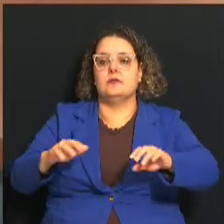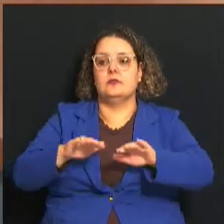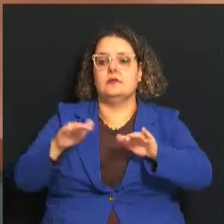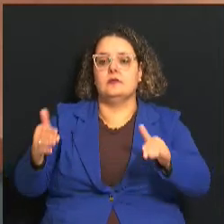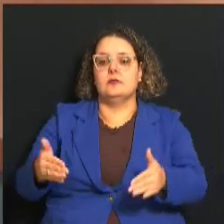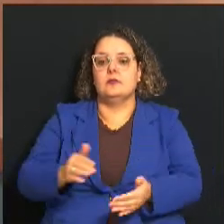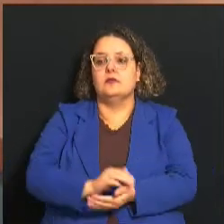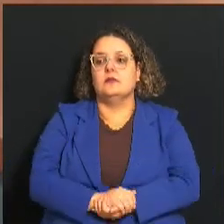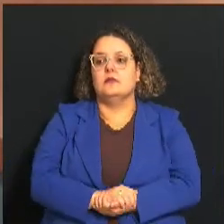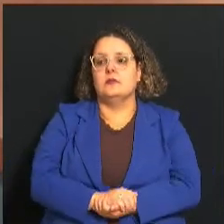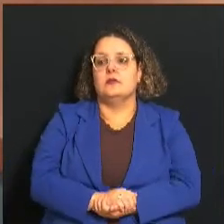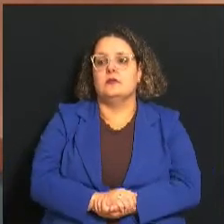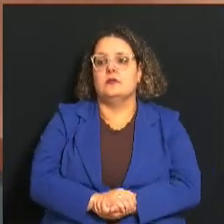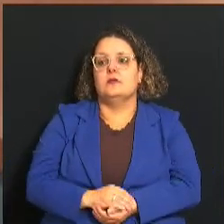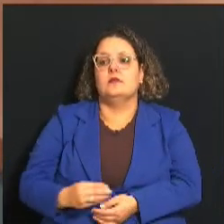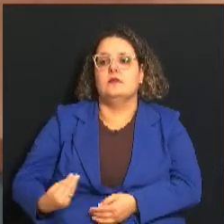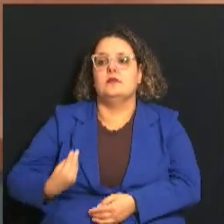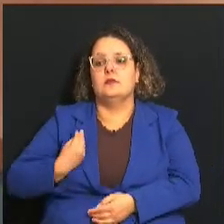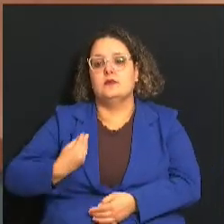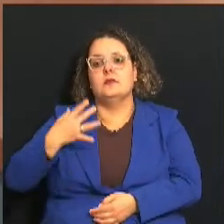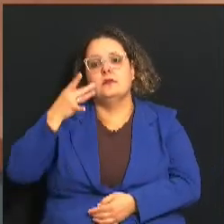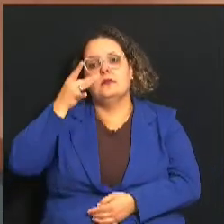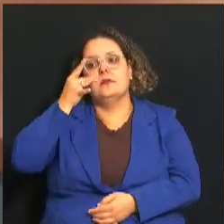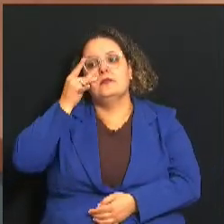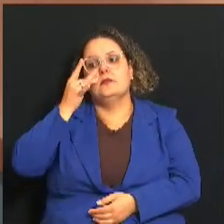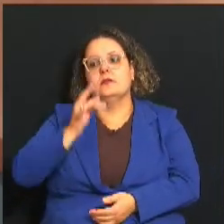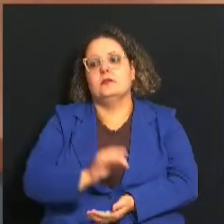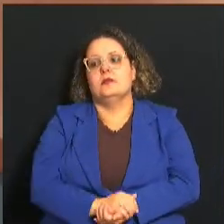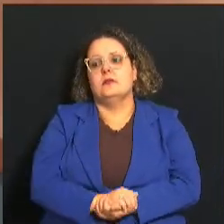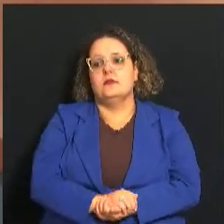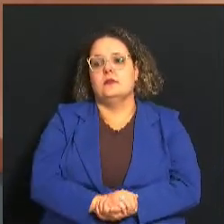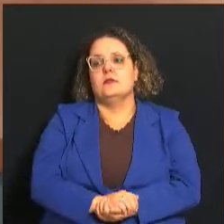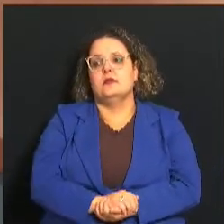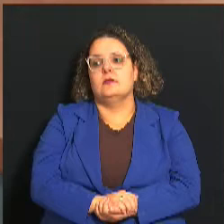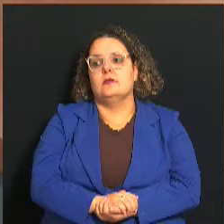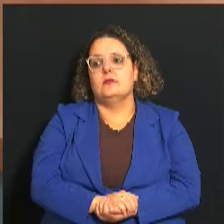A sua presença é sempre rica.